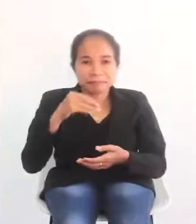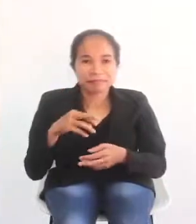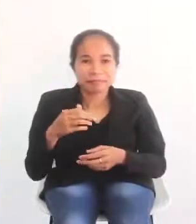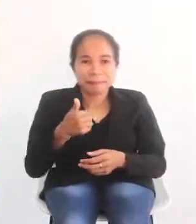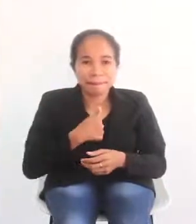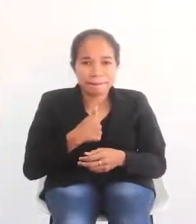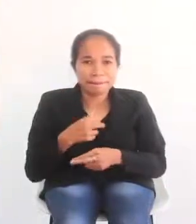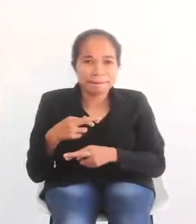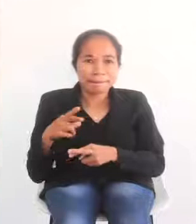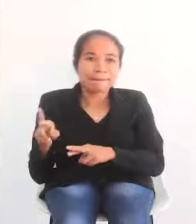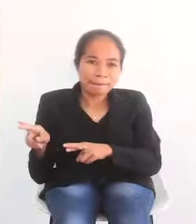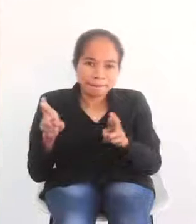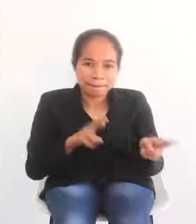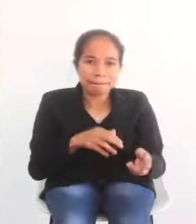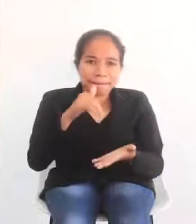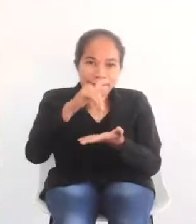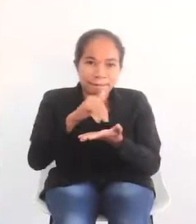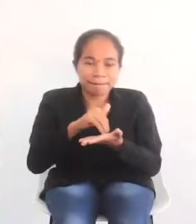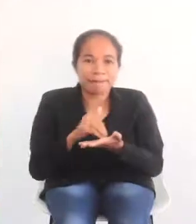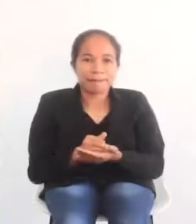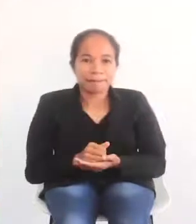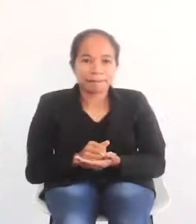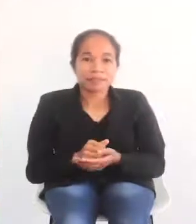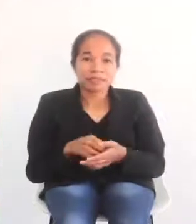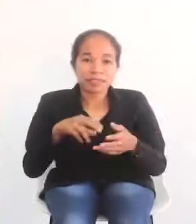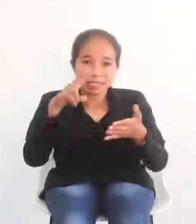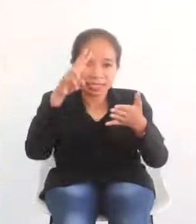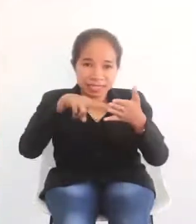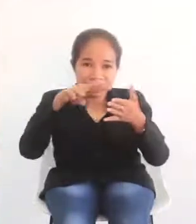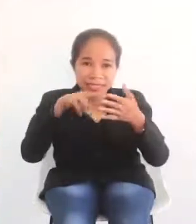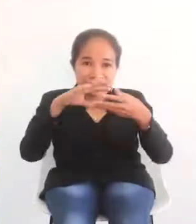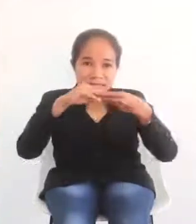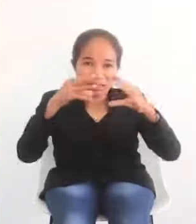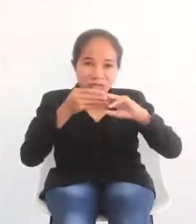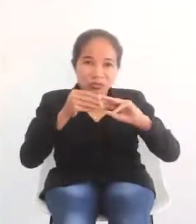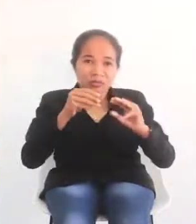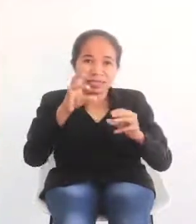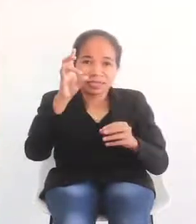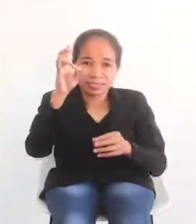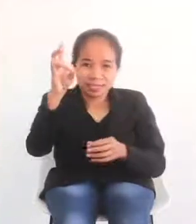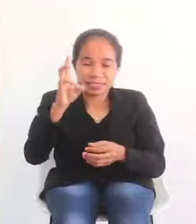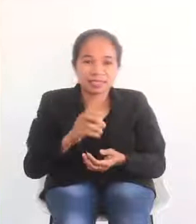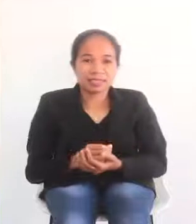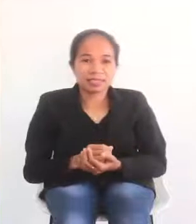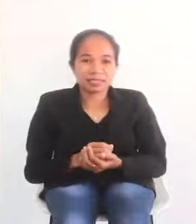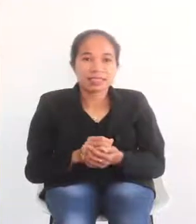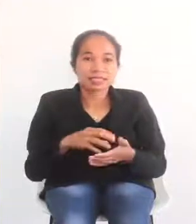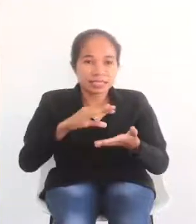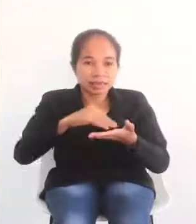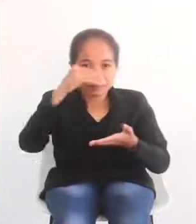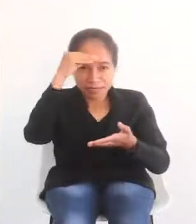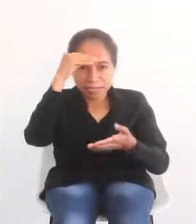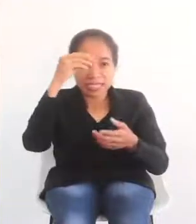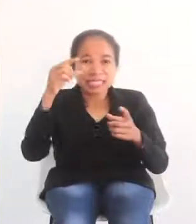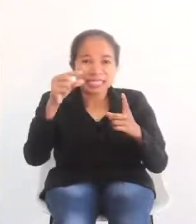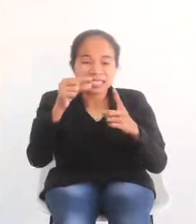Hakal metengyaan atu prontu estuda. No se le parte da hitu husi libru ilimatar. Se aprende